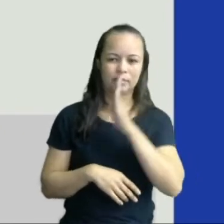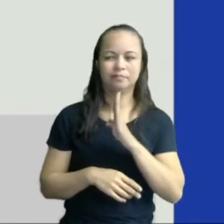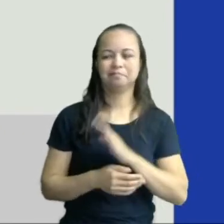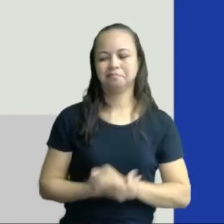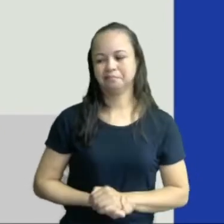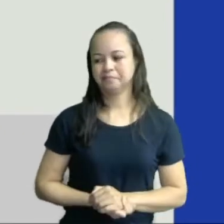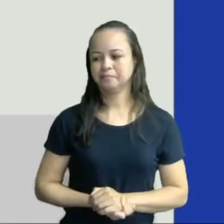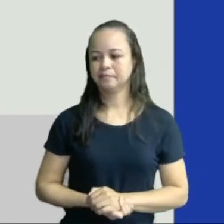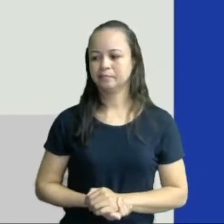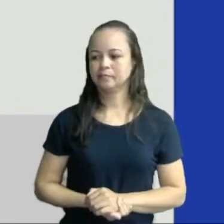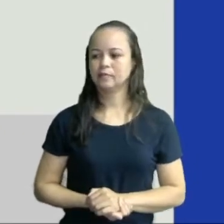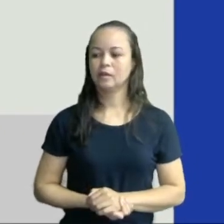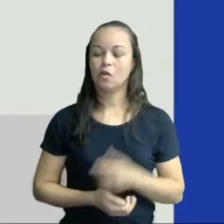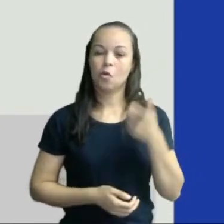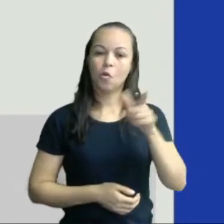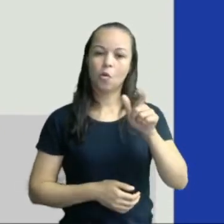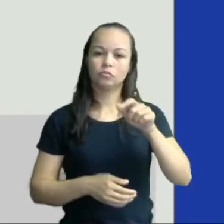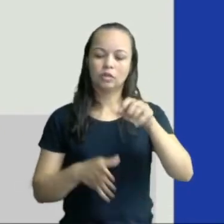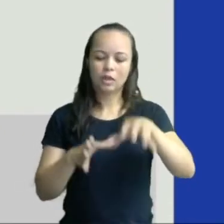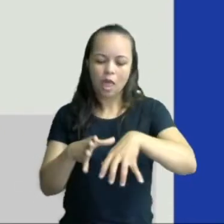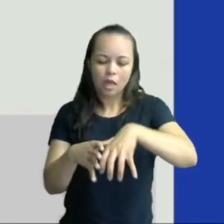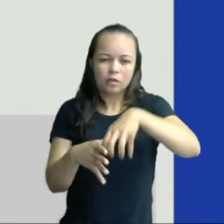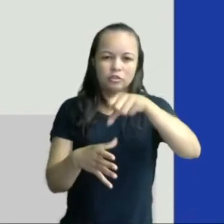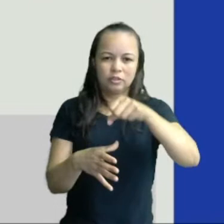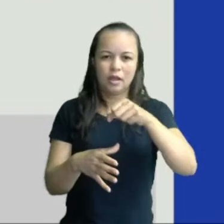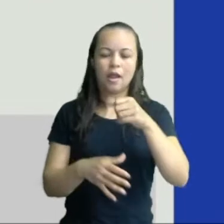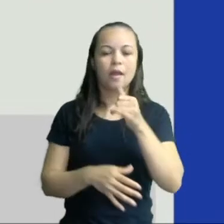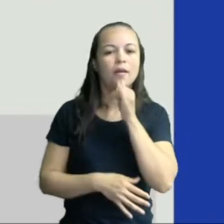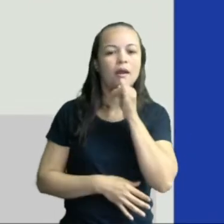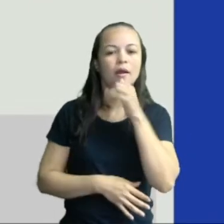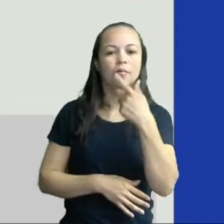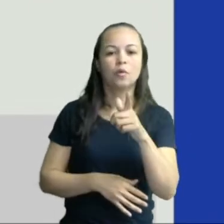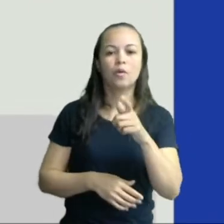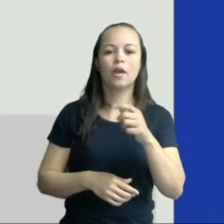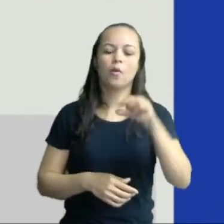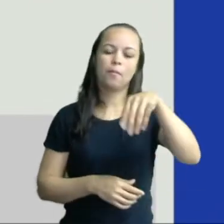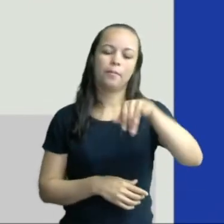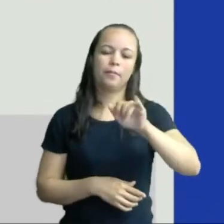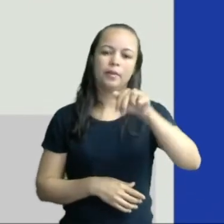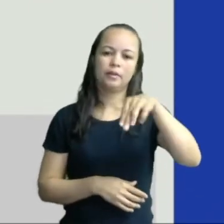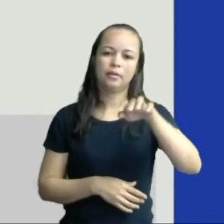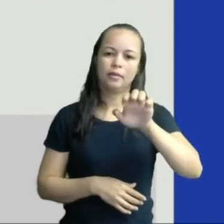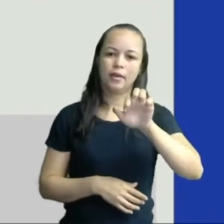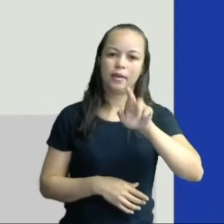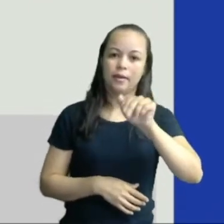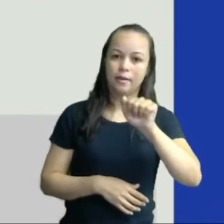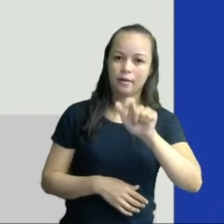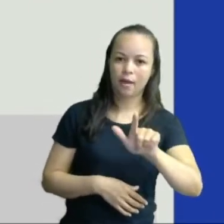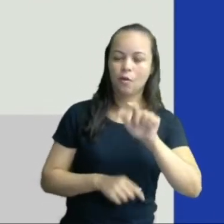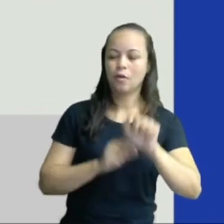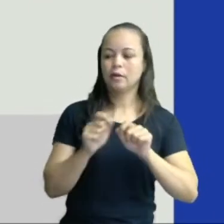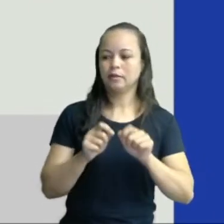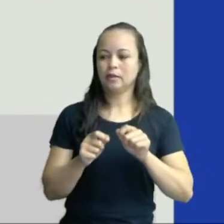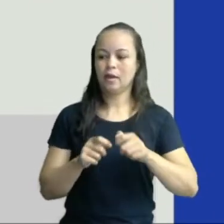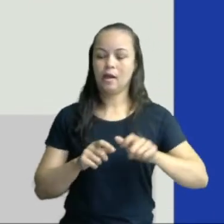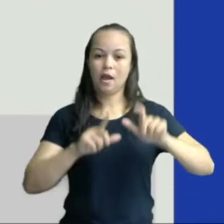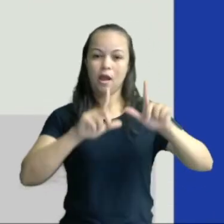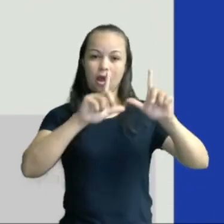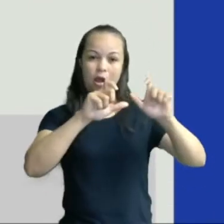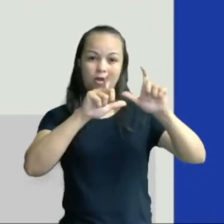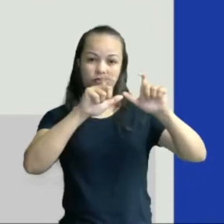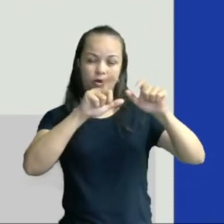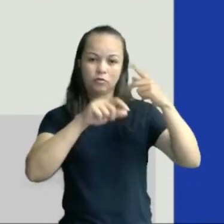Outro exemplo de extrativismo é o extrativismo mineral, como eu falei para vocês. Olha aqui, ó. A primeira foto aí é a foto de